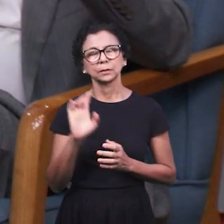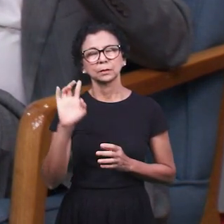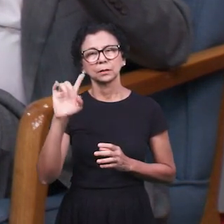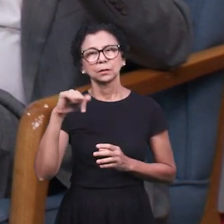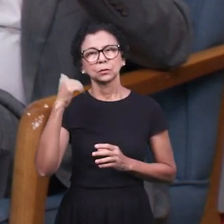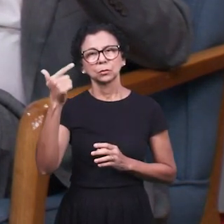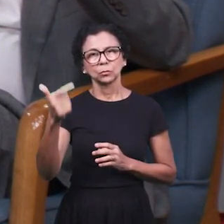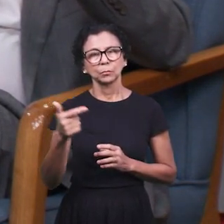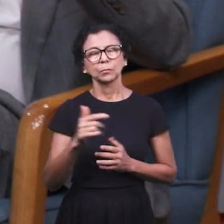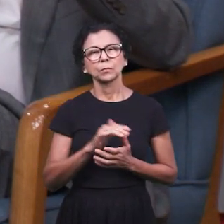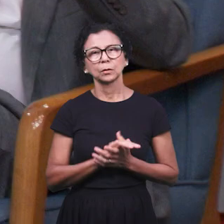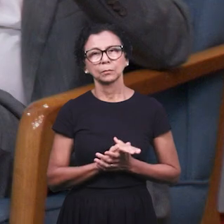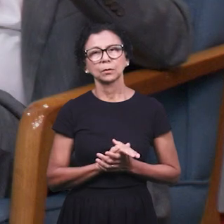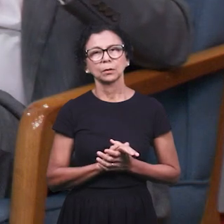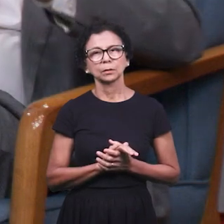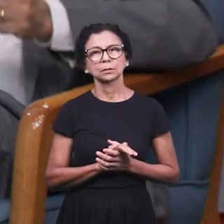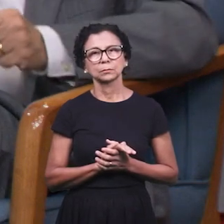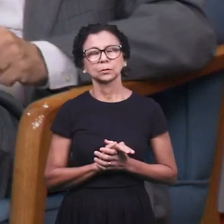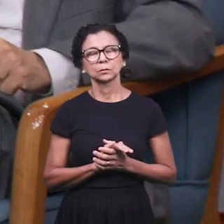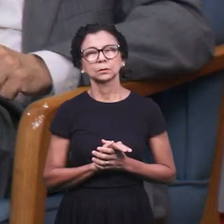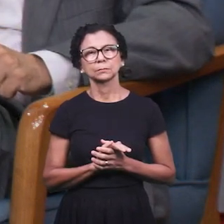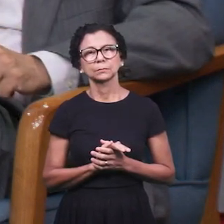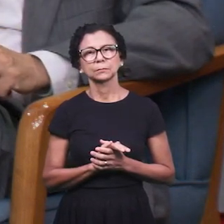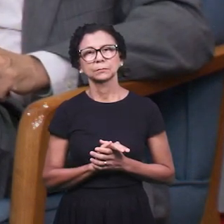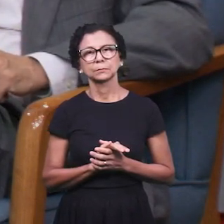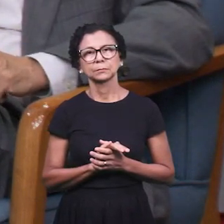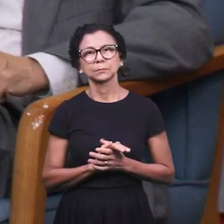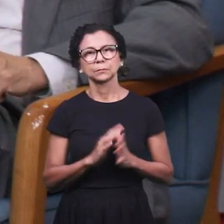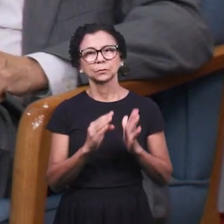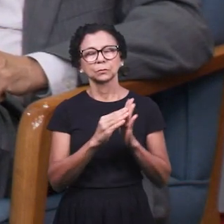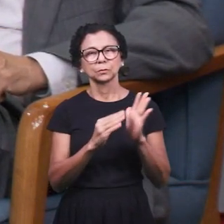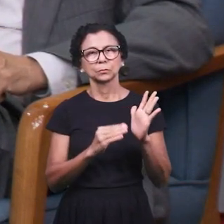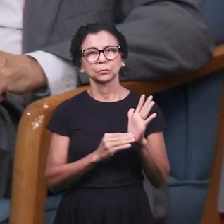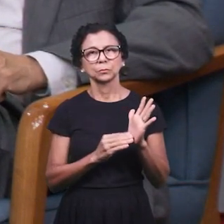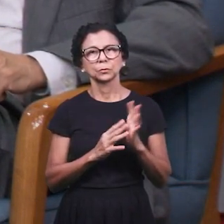posteriores, talvez no próximo evento a gente já vai começar a falar sobre isso.